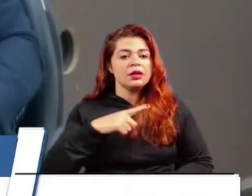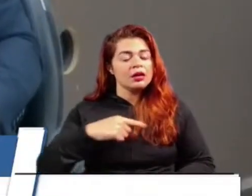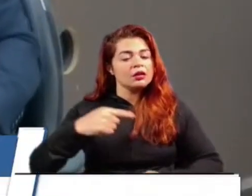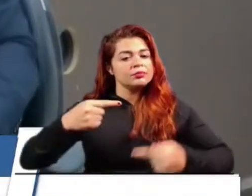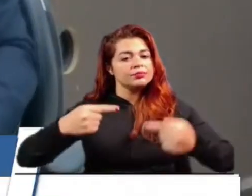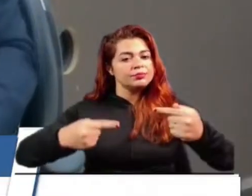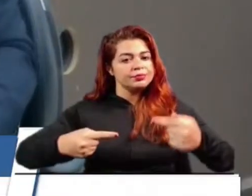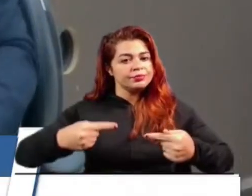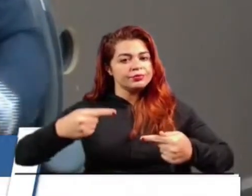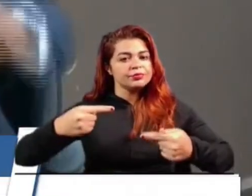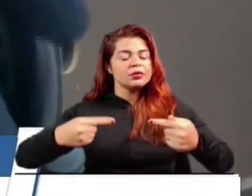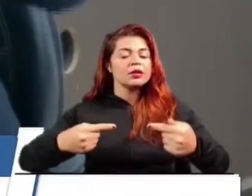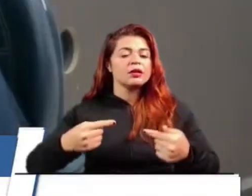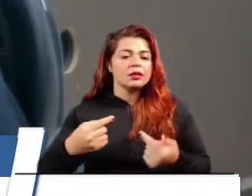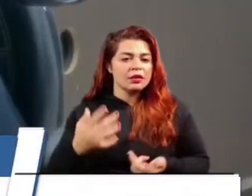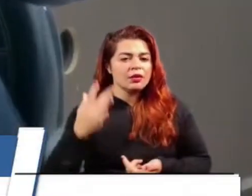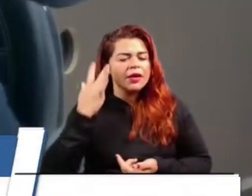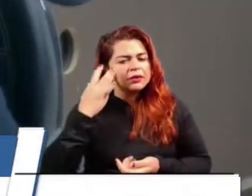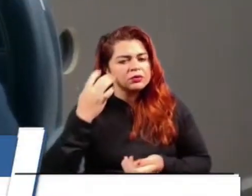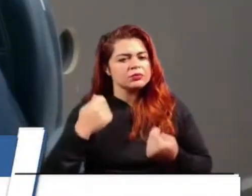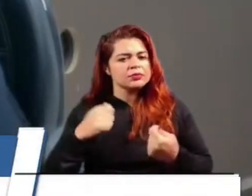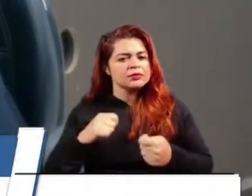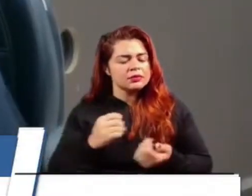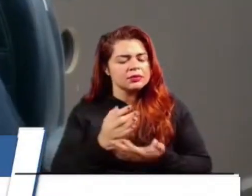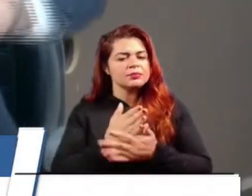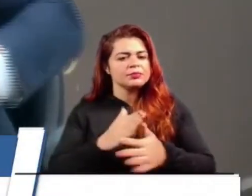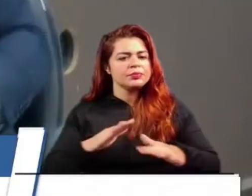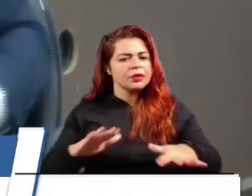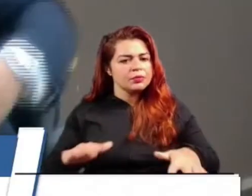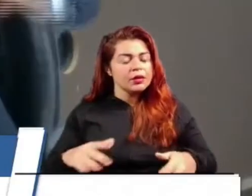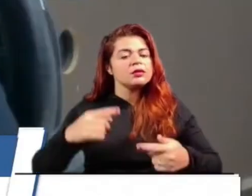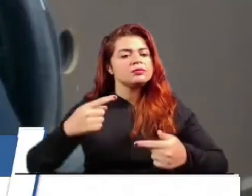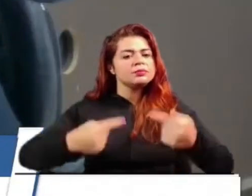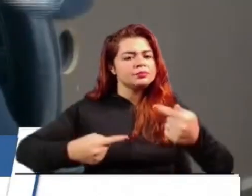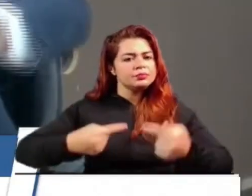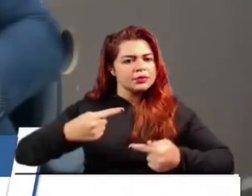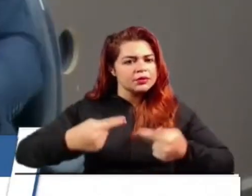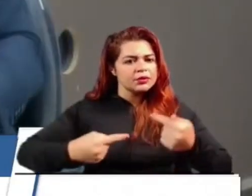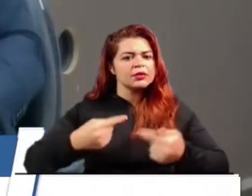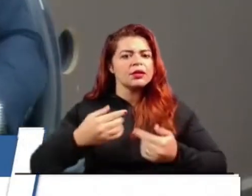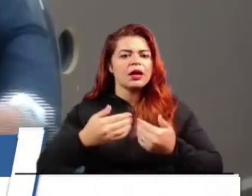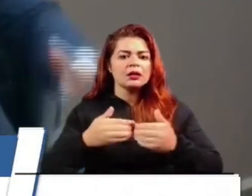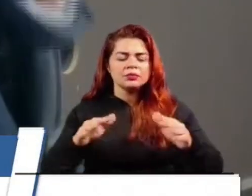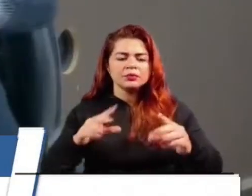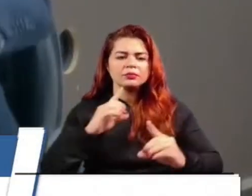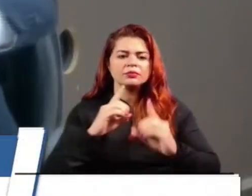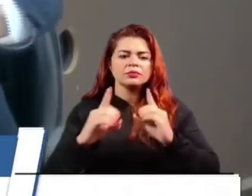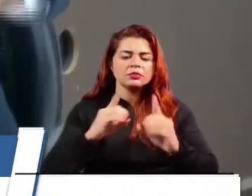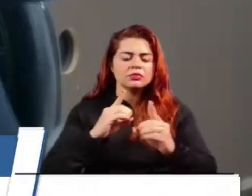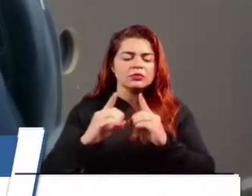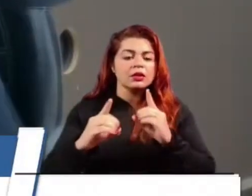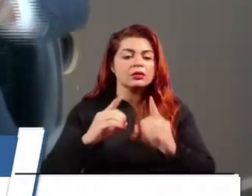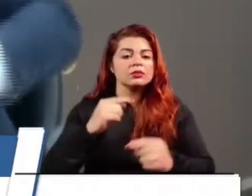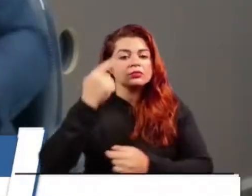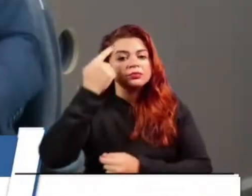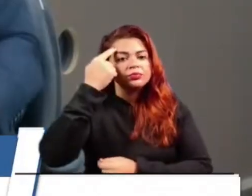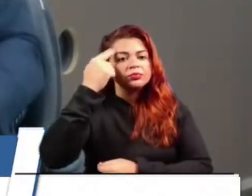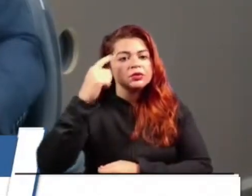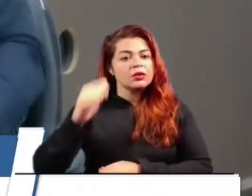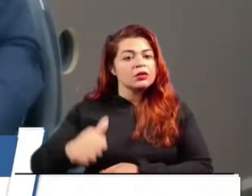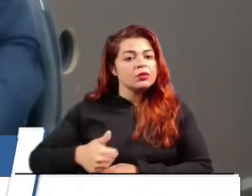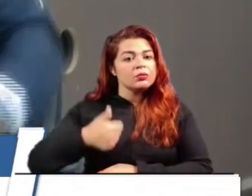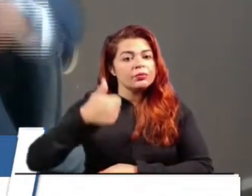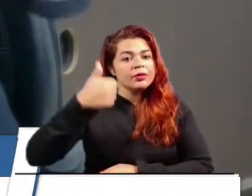temos que acabar com isso, debater, abrir esse diálogo e pensar na melhor forma, tanto para o município quanto para o